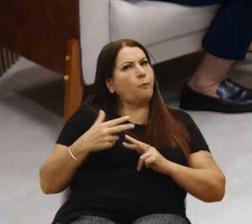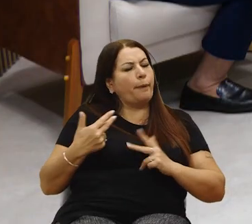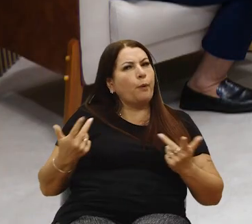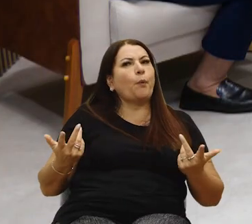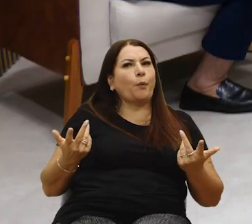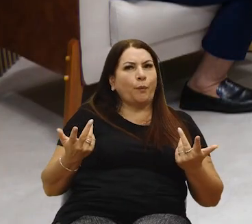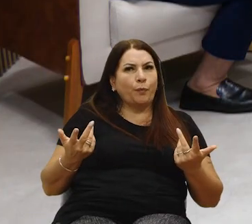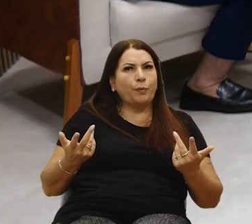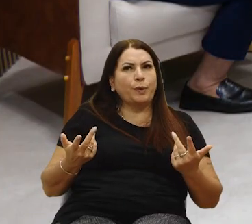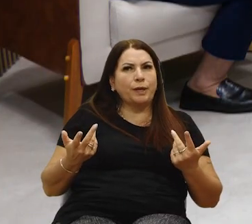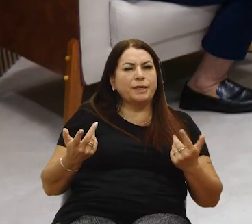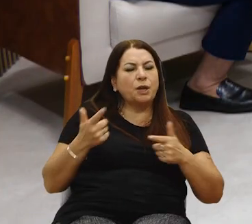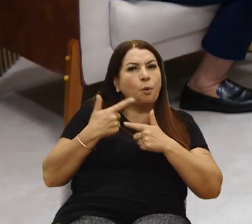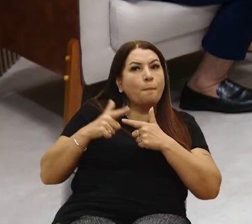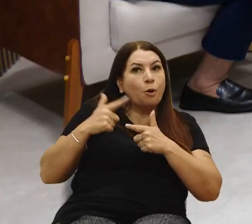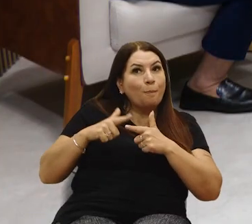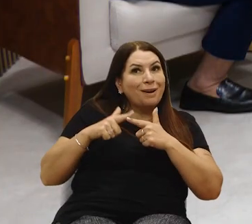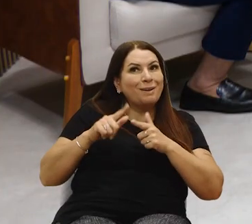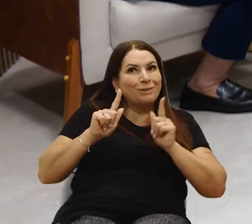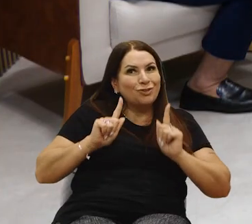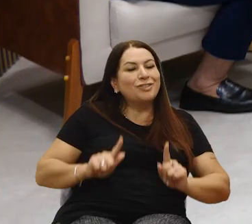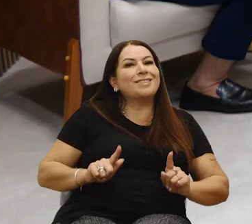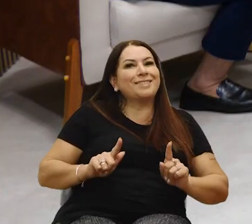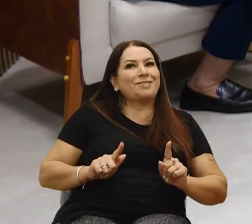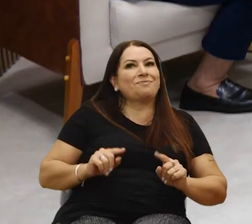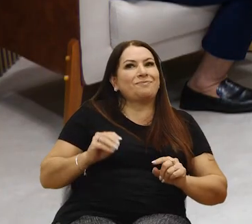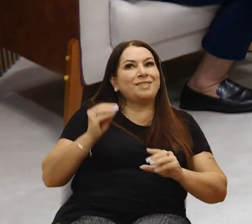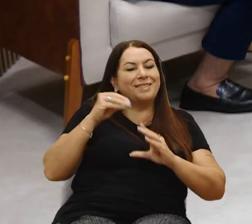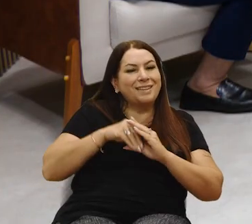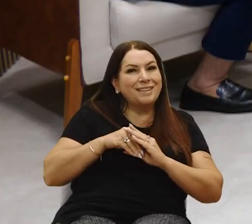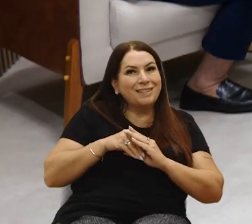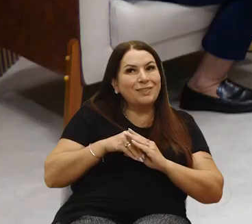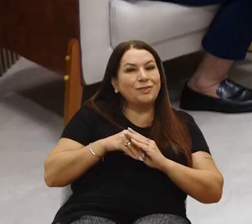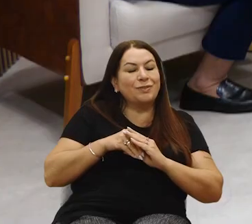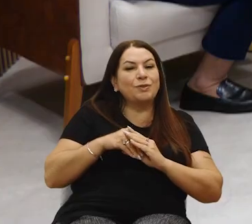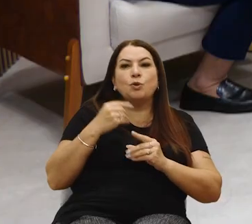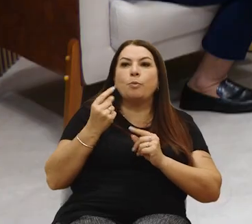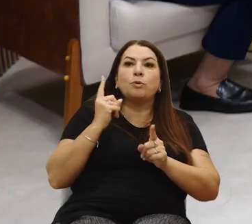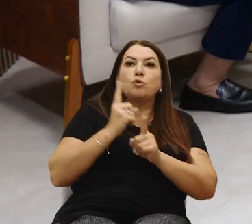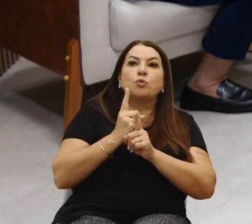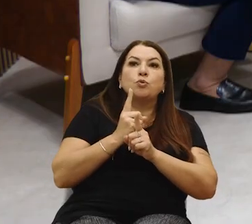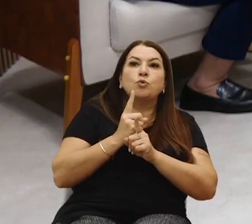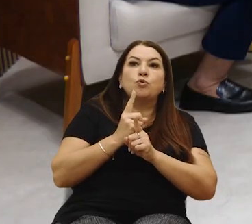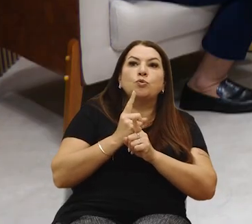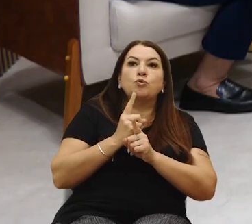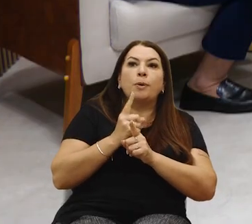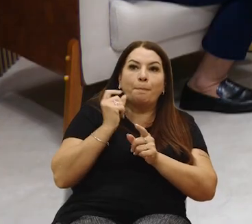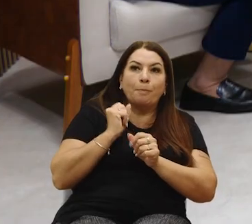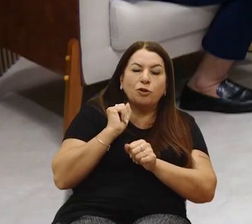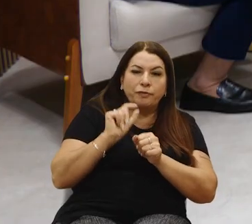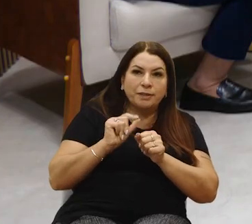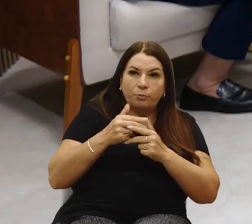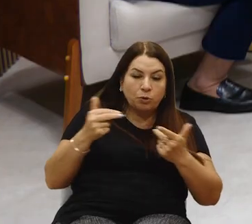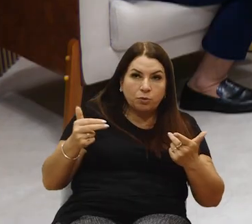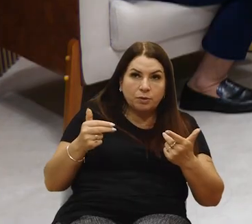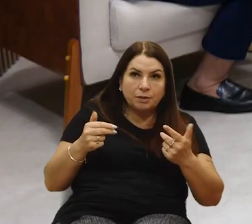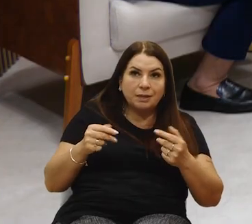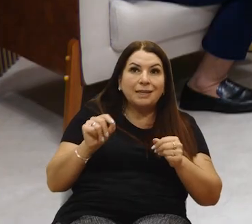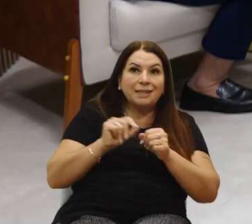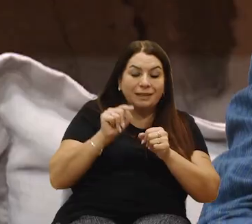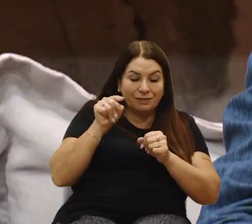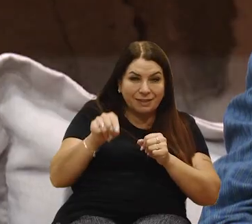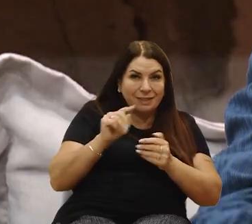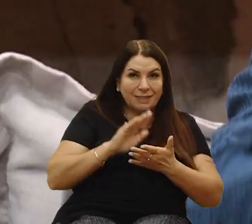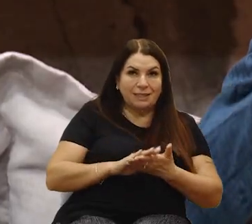algum problema de gestão lá dentro. E como é diagnosticar? Você diagnostica e pode agir? O Ministério Quem age? tem que